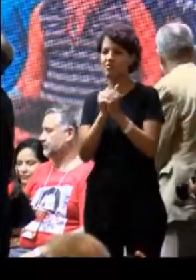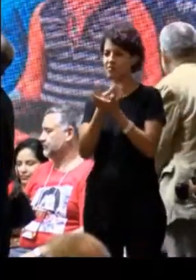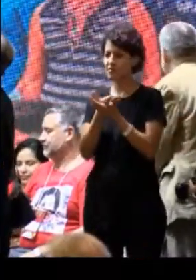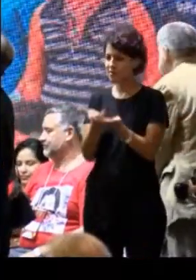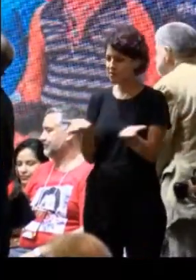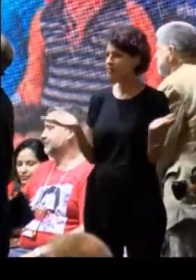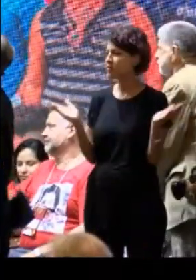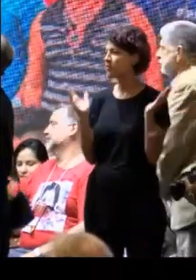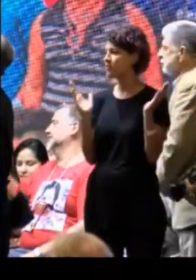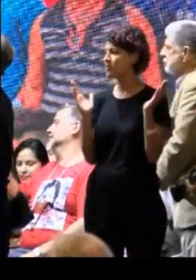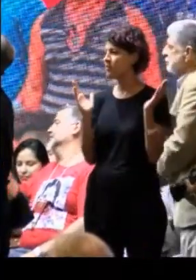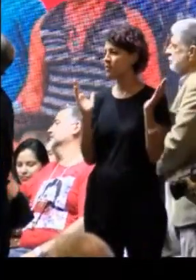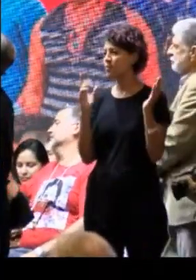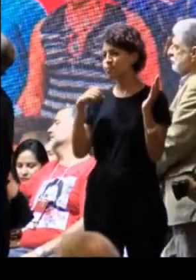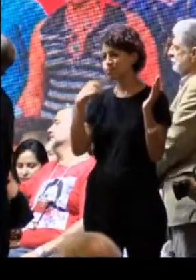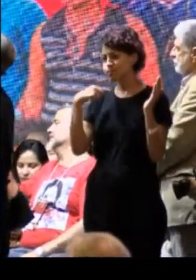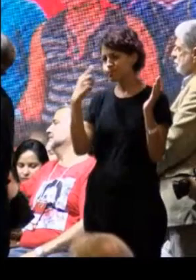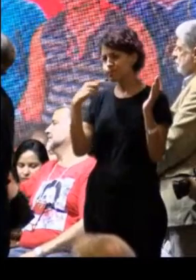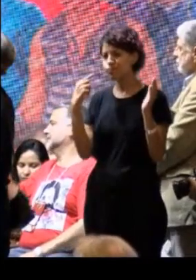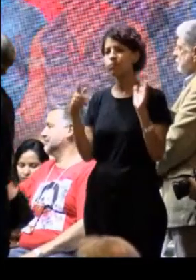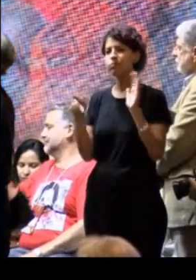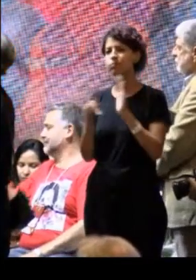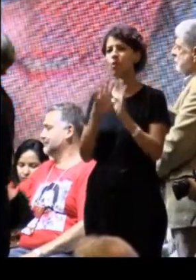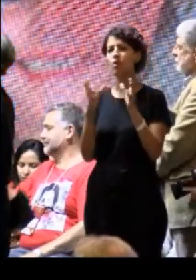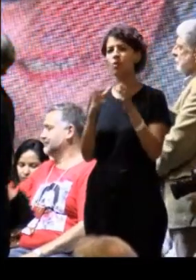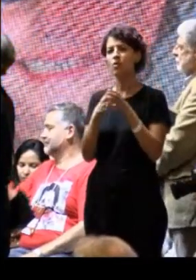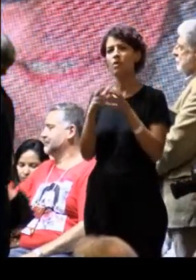delegados do Congresso do PT.